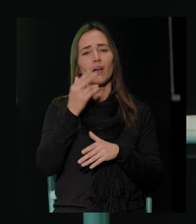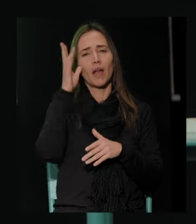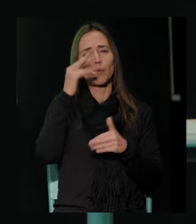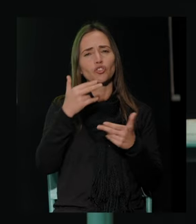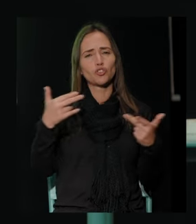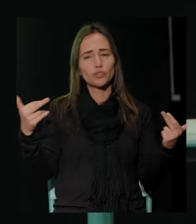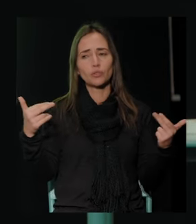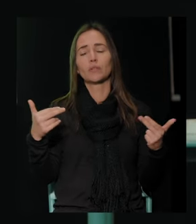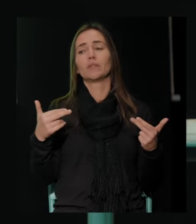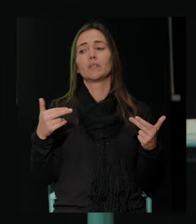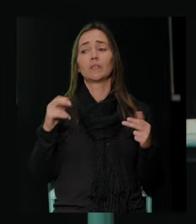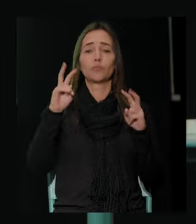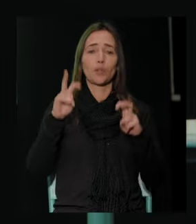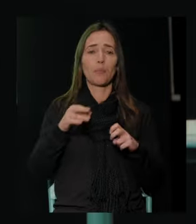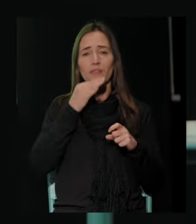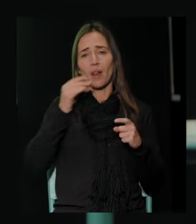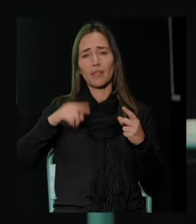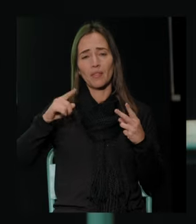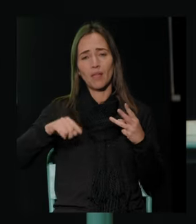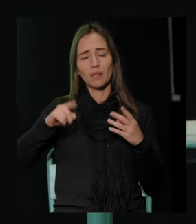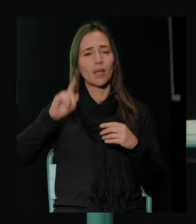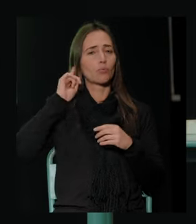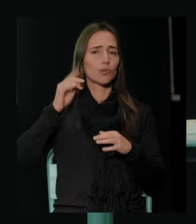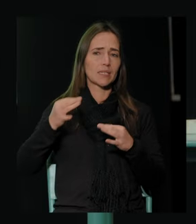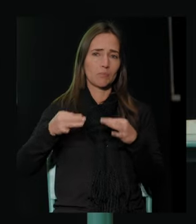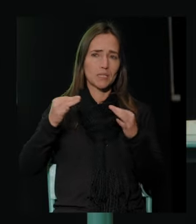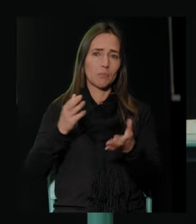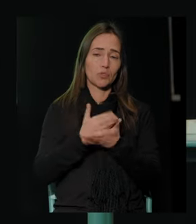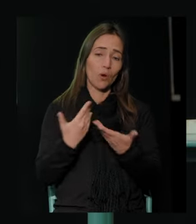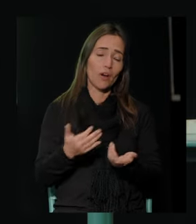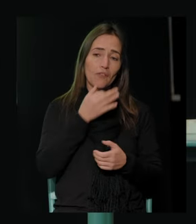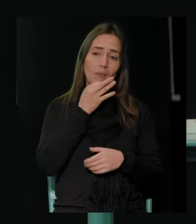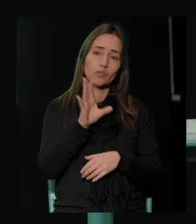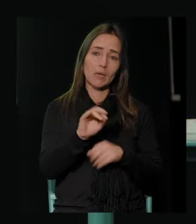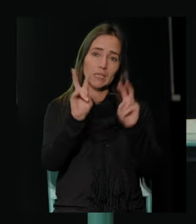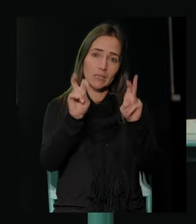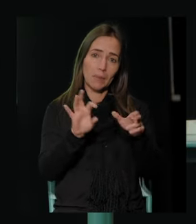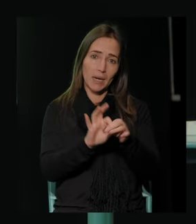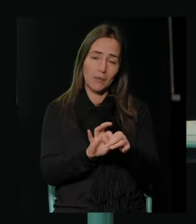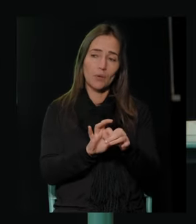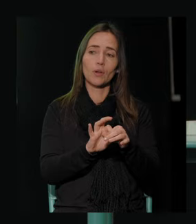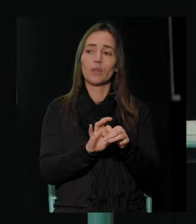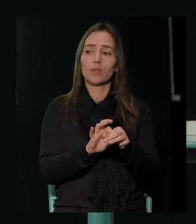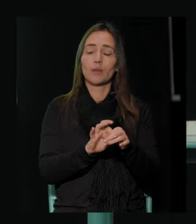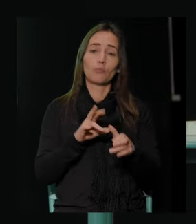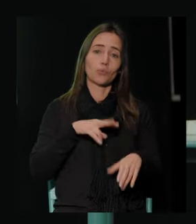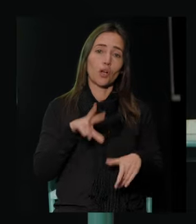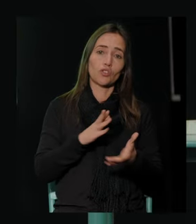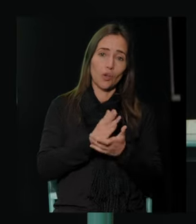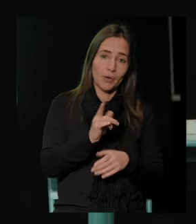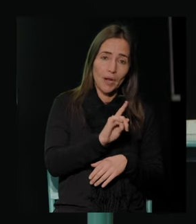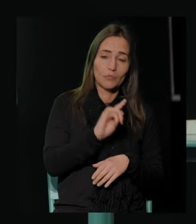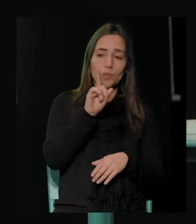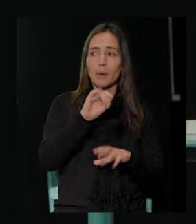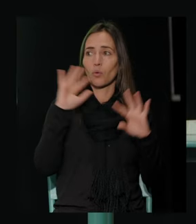cada vez mais vai surgindo e que sempre teve importância, e que só agora estamos a falar mais sobre o assunto. E não só em Portugal, como a